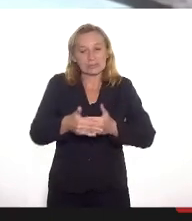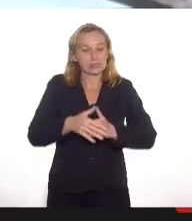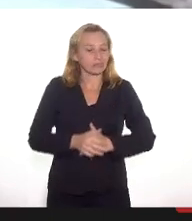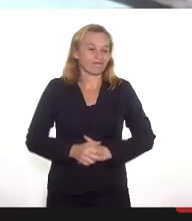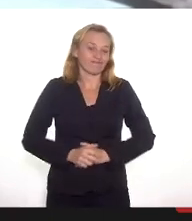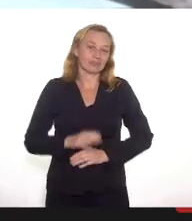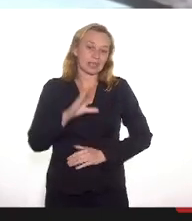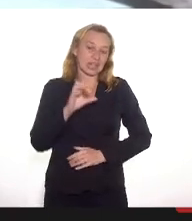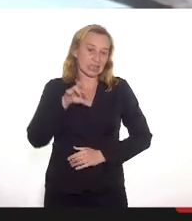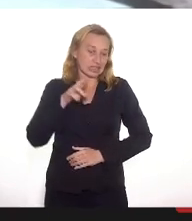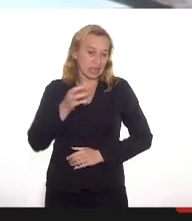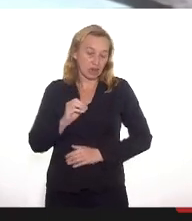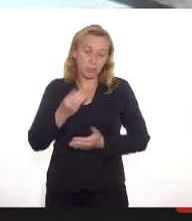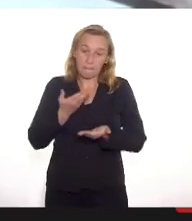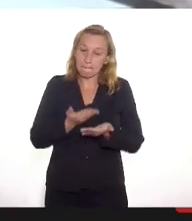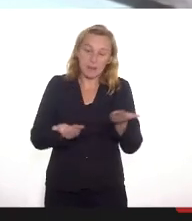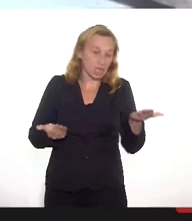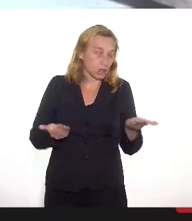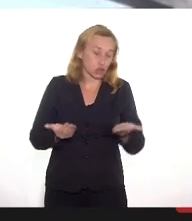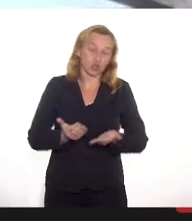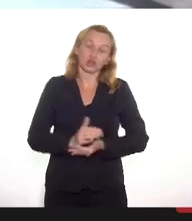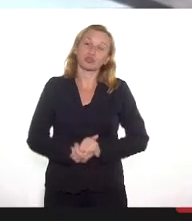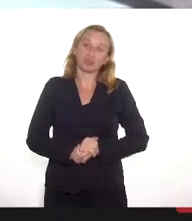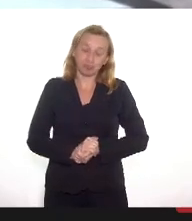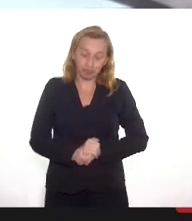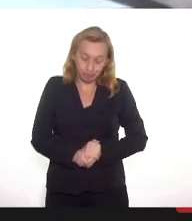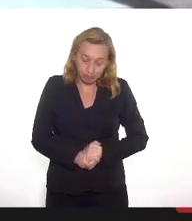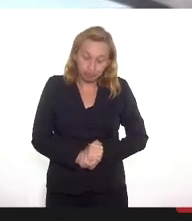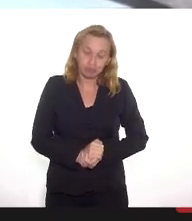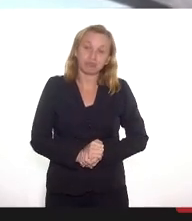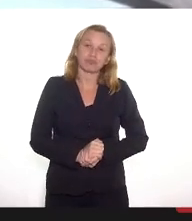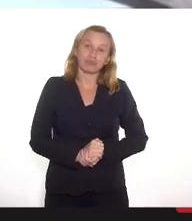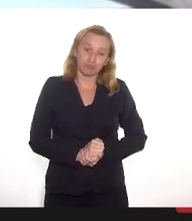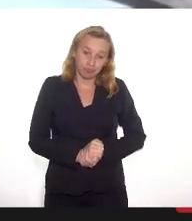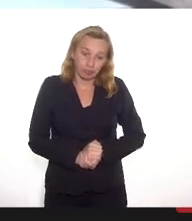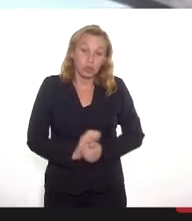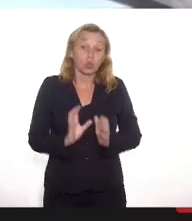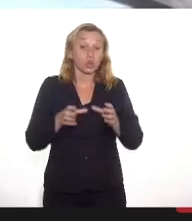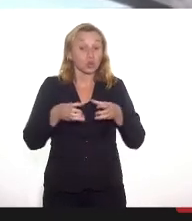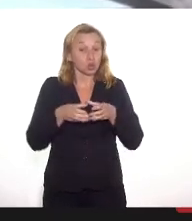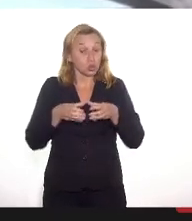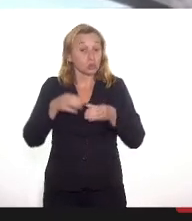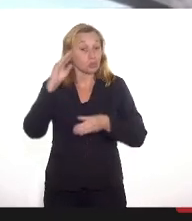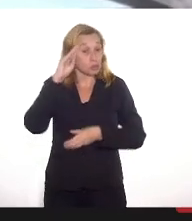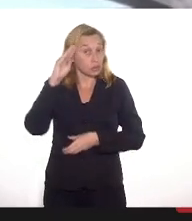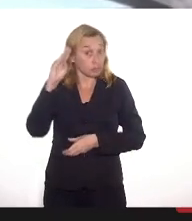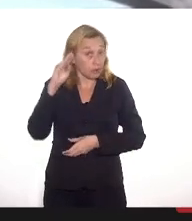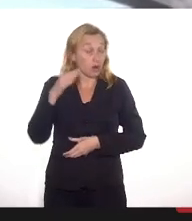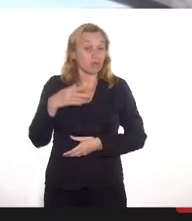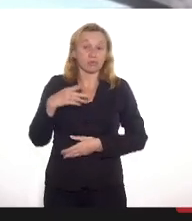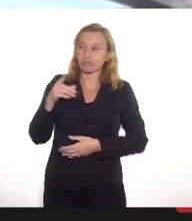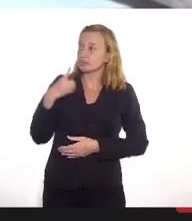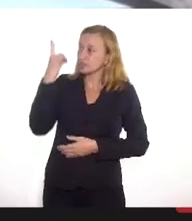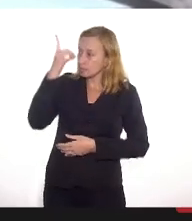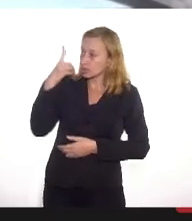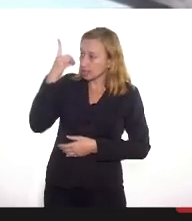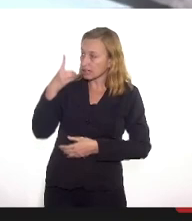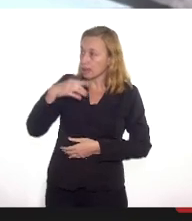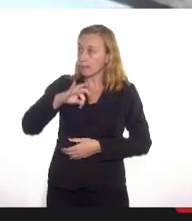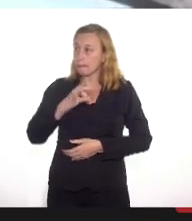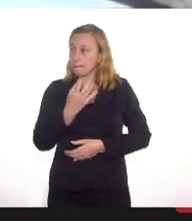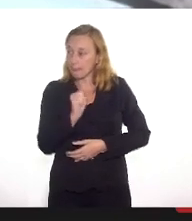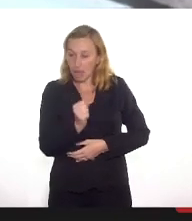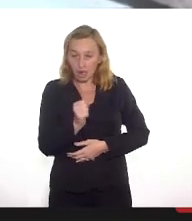só desperta você estar em baixo vendo que gosta do Sol os grupos prioritários E aí a deputada massa